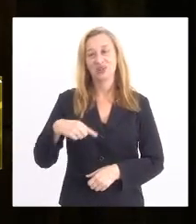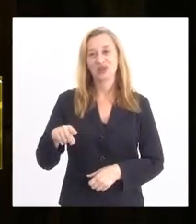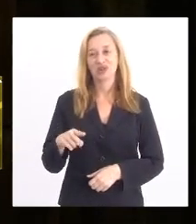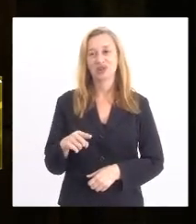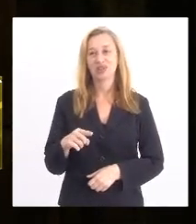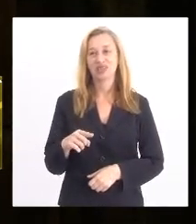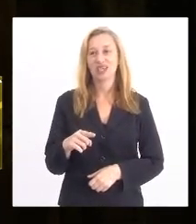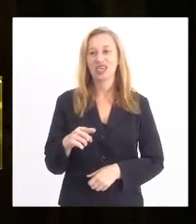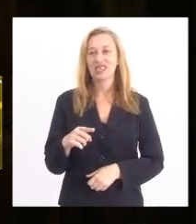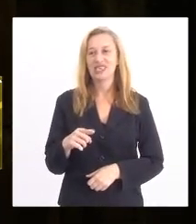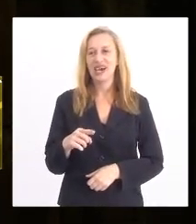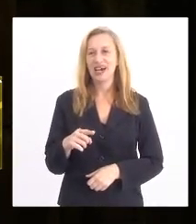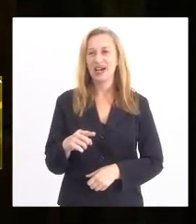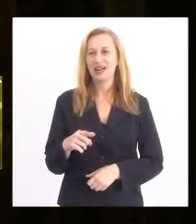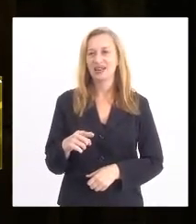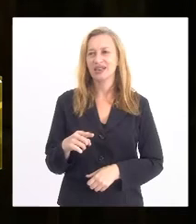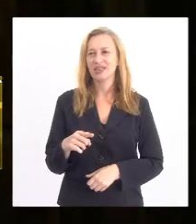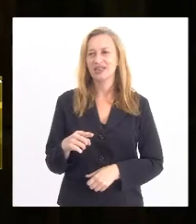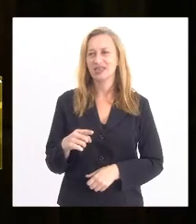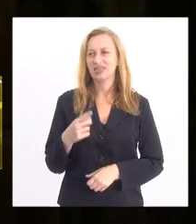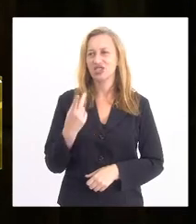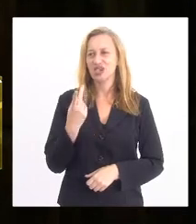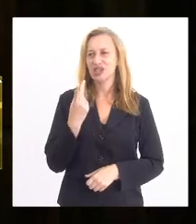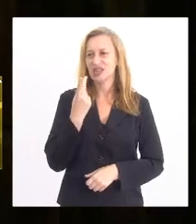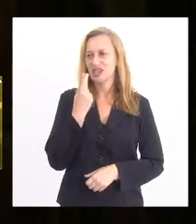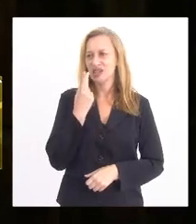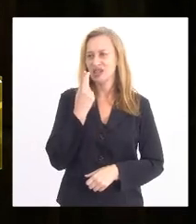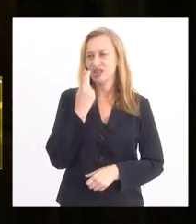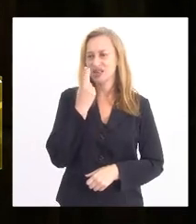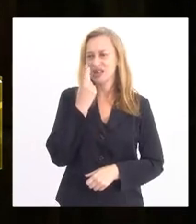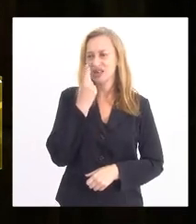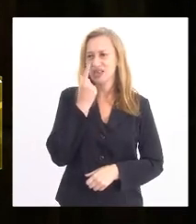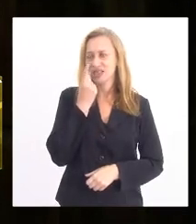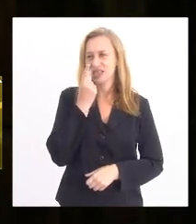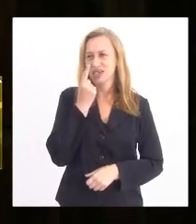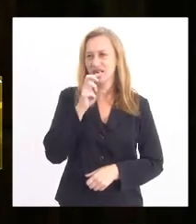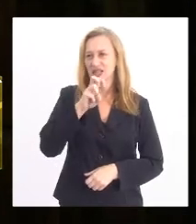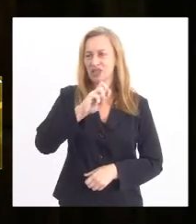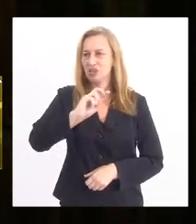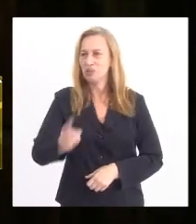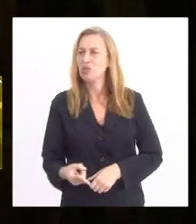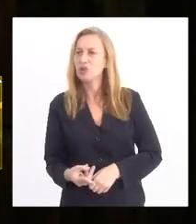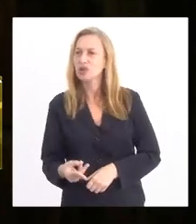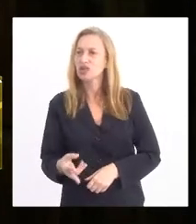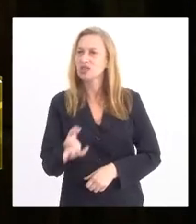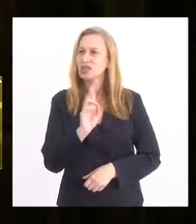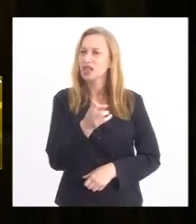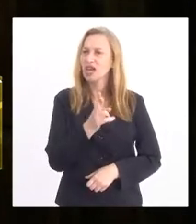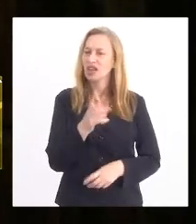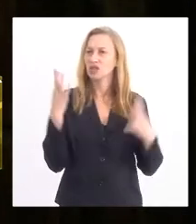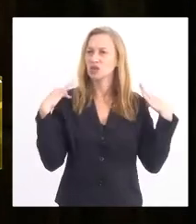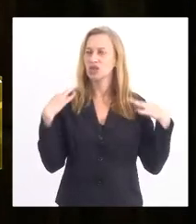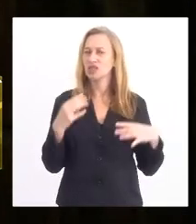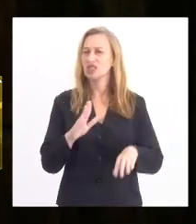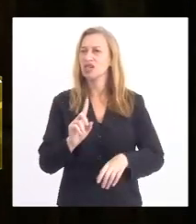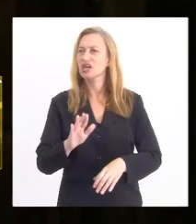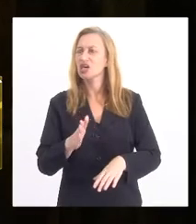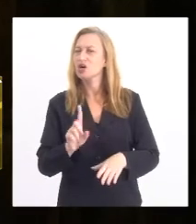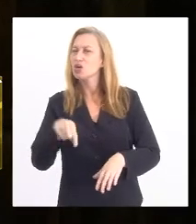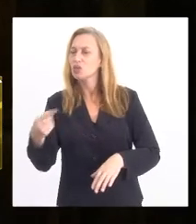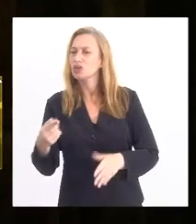no Ceará cinco milhões de reais Ministério do Turismo o e várias outras obras